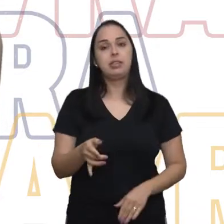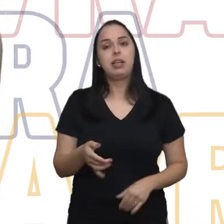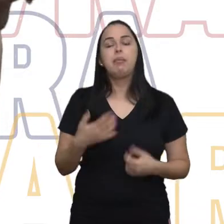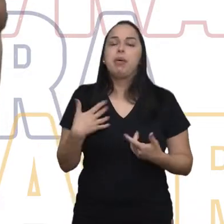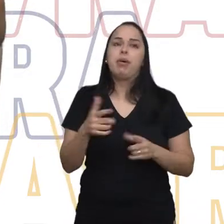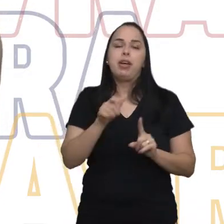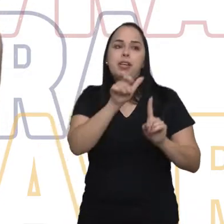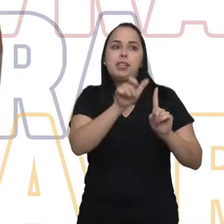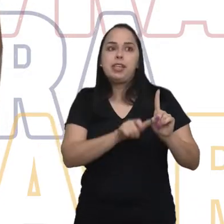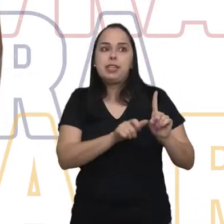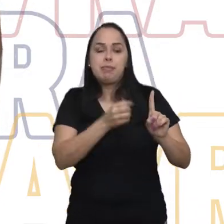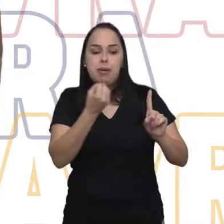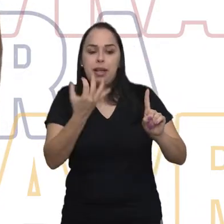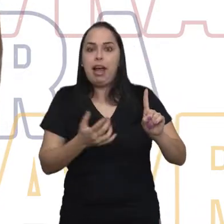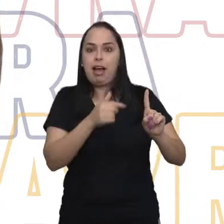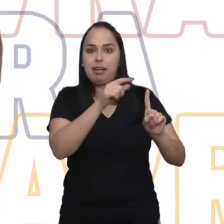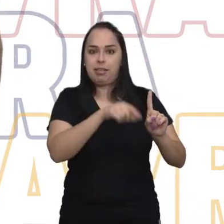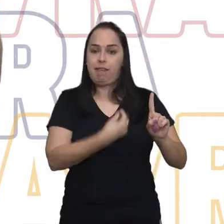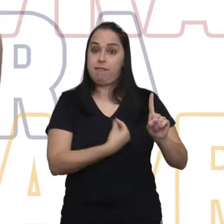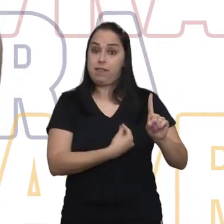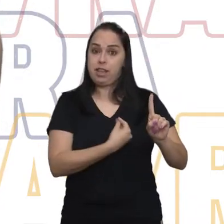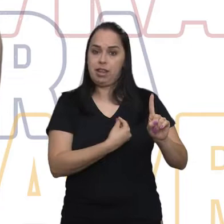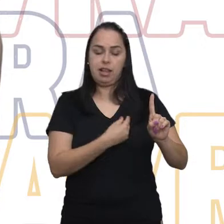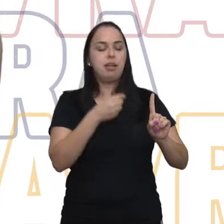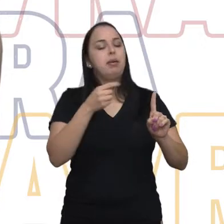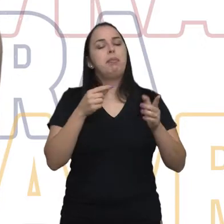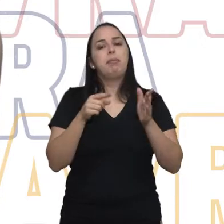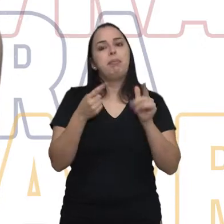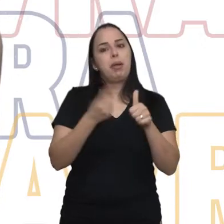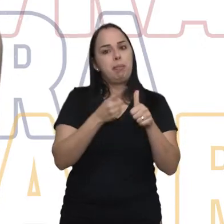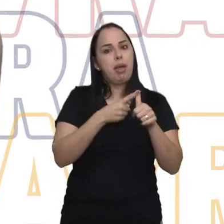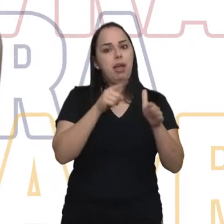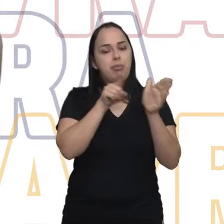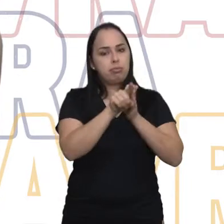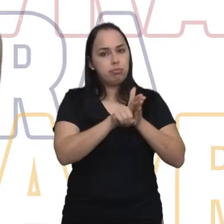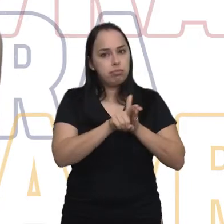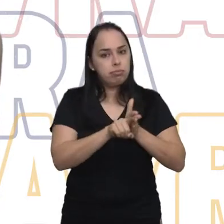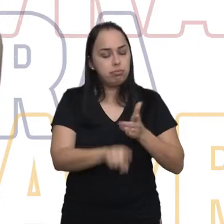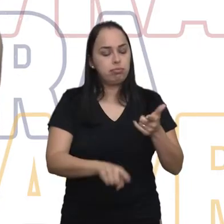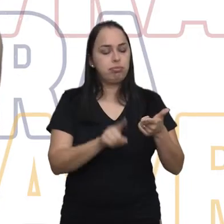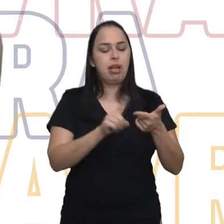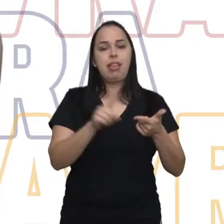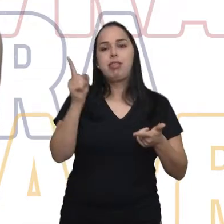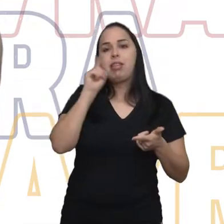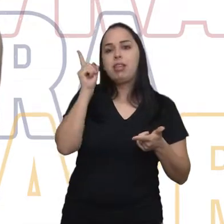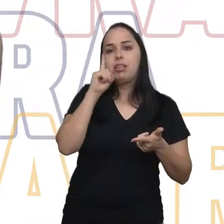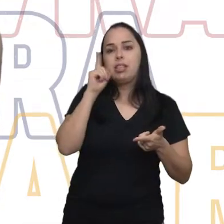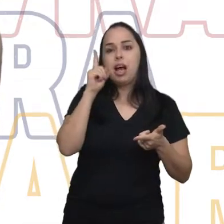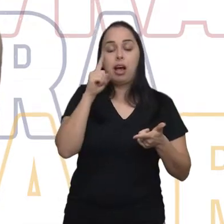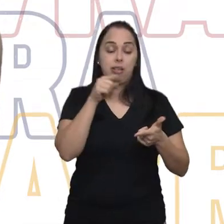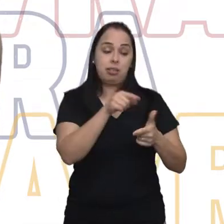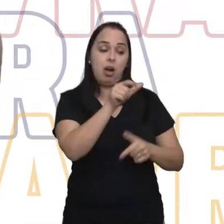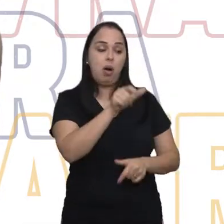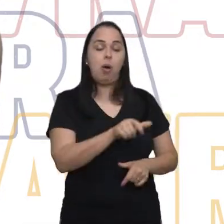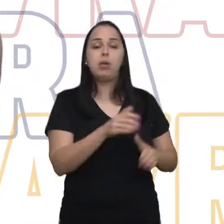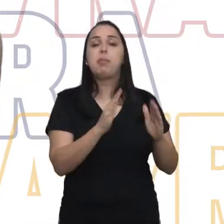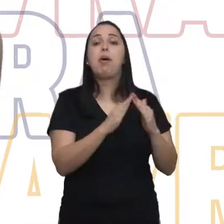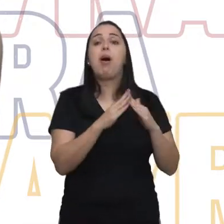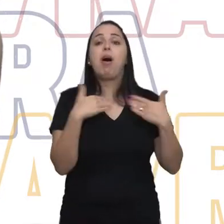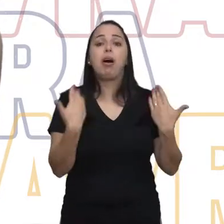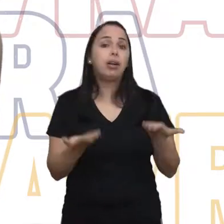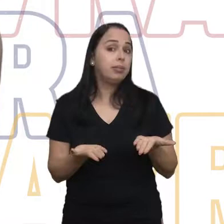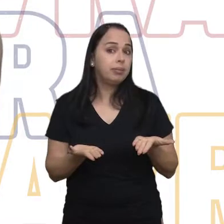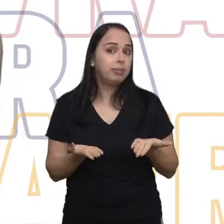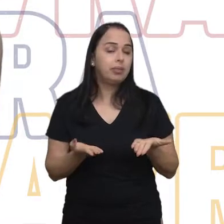Para você falar da vida de um santo, você vai ter que fazer uma pesquisa, você vai ter que ver datas, de onde ele